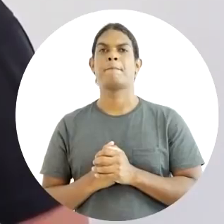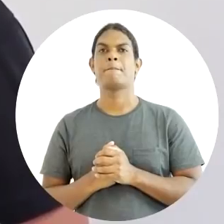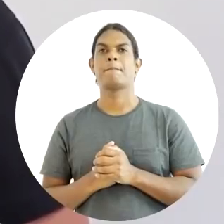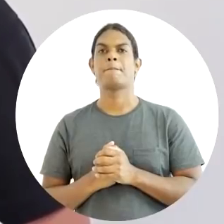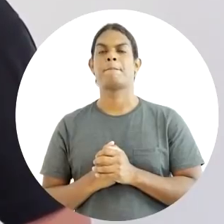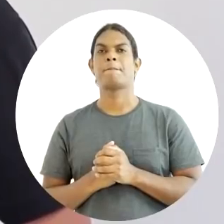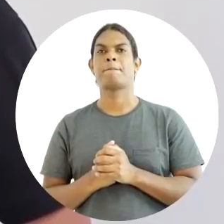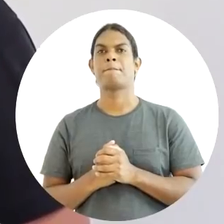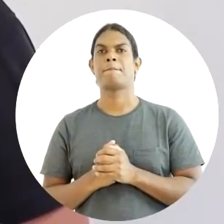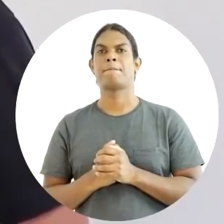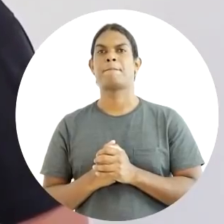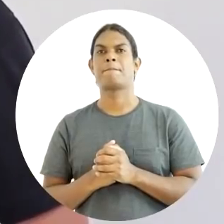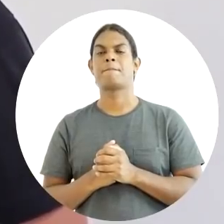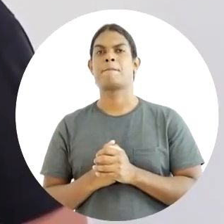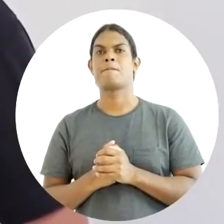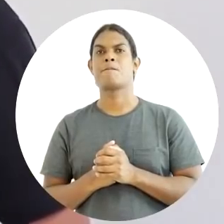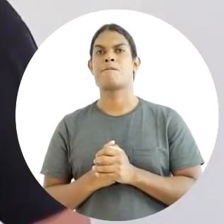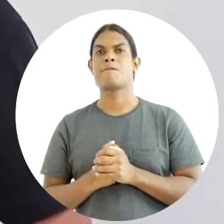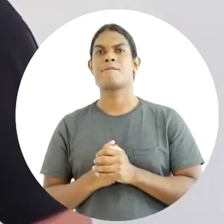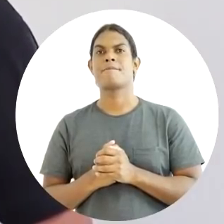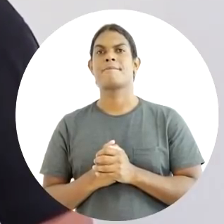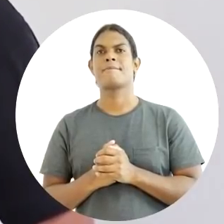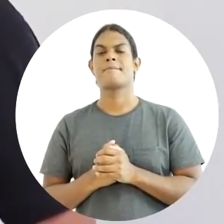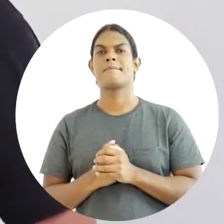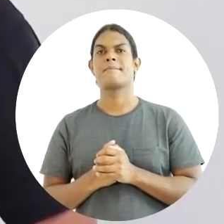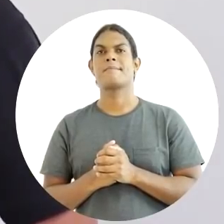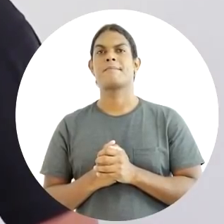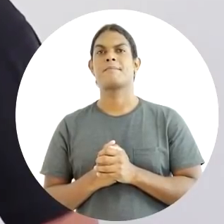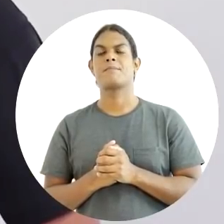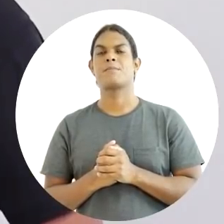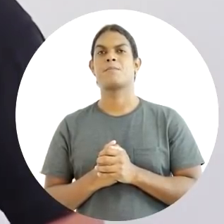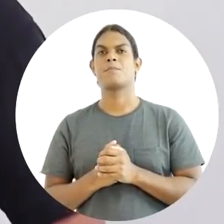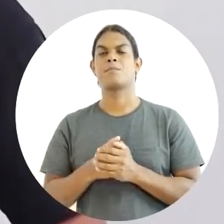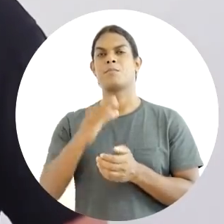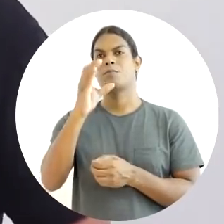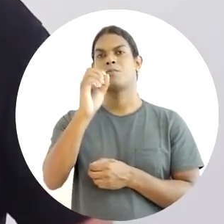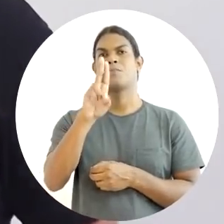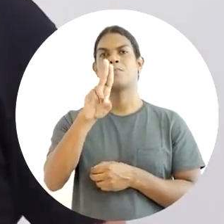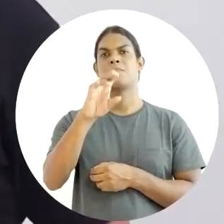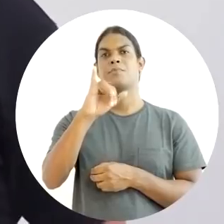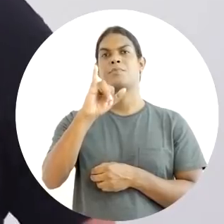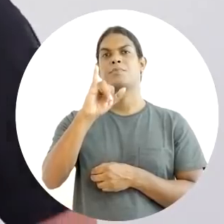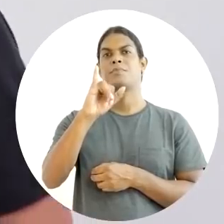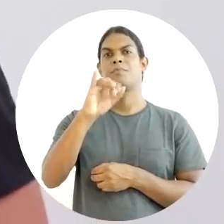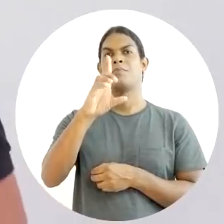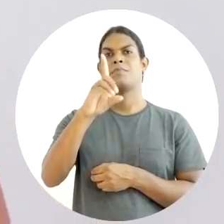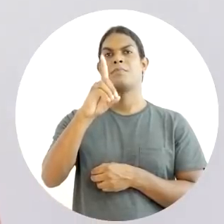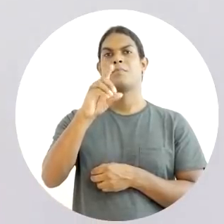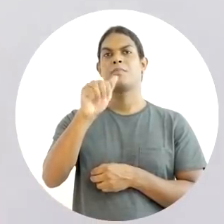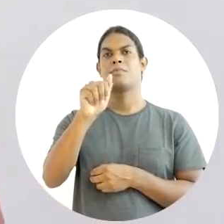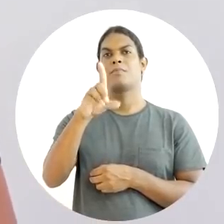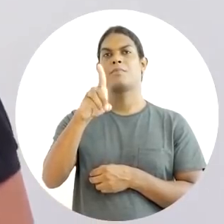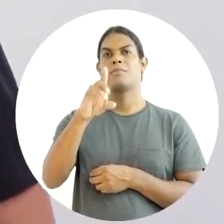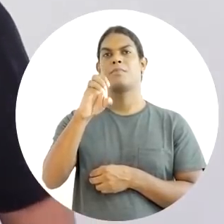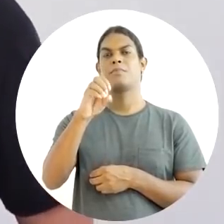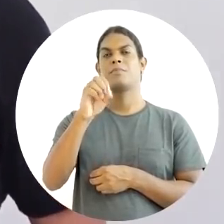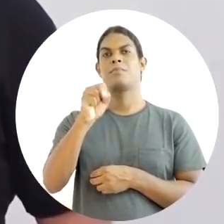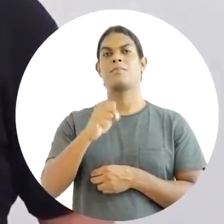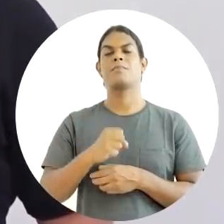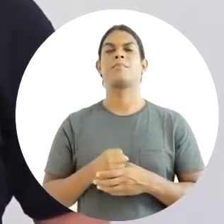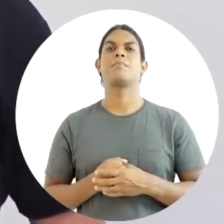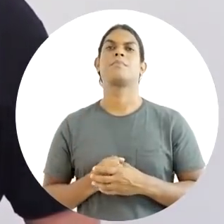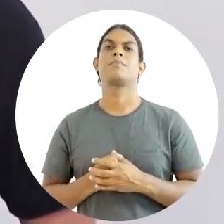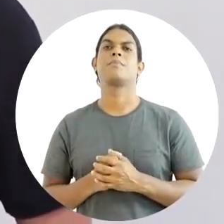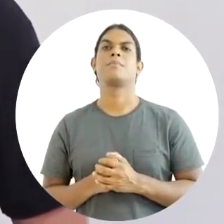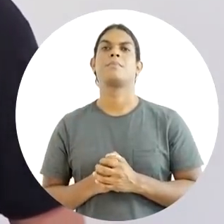careful, cuidadoso, que tem um cuidado além do mais, além da conta, ok? Um outro sufixo